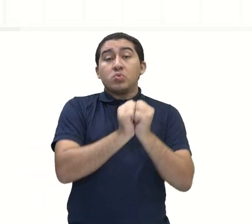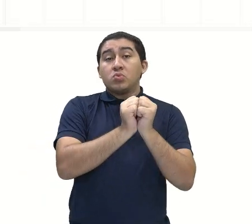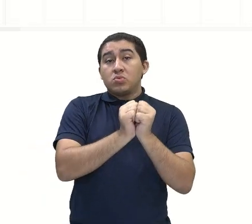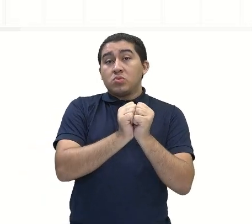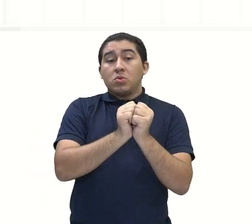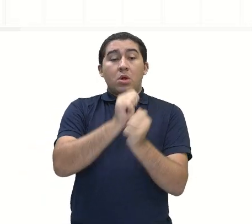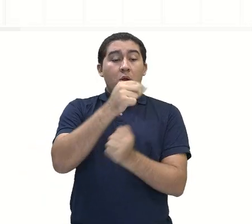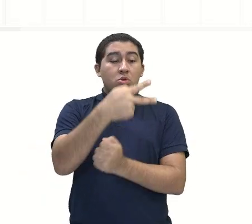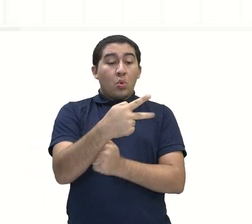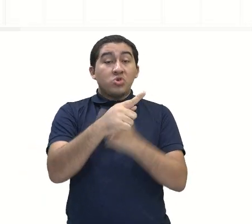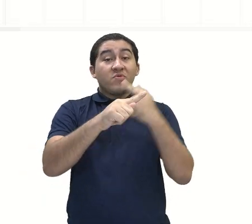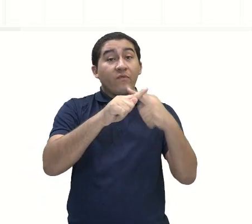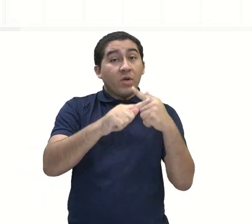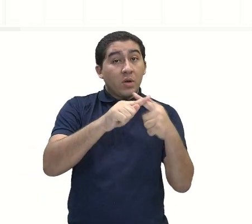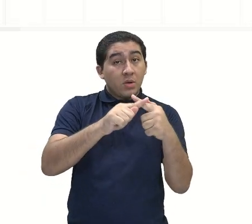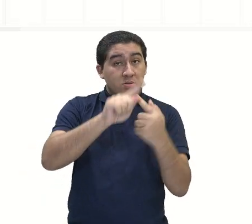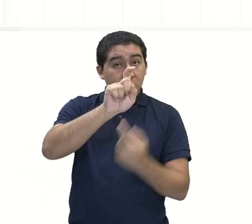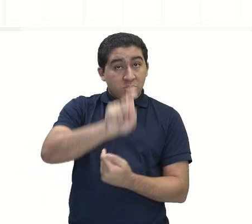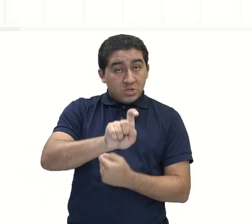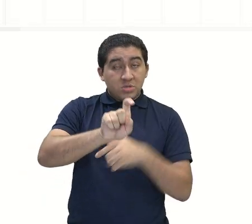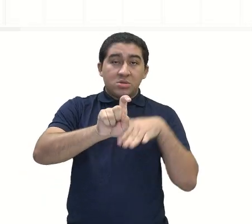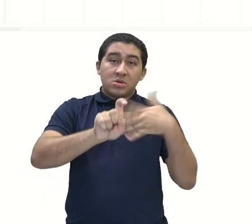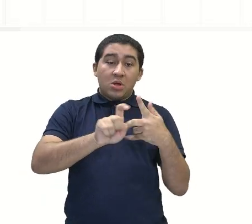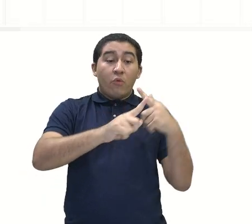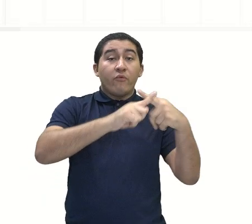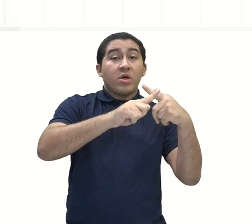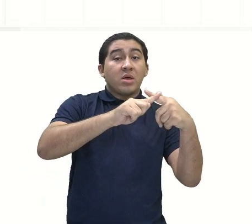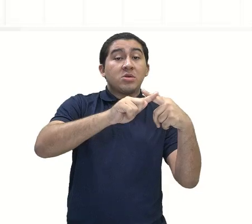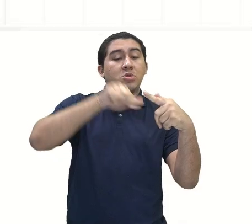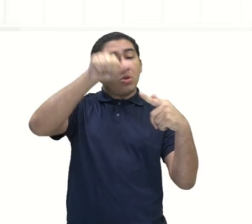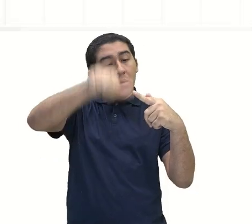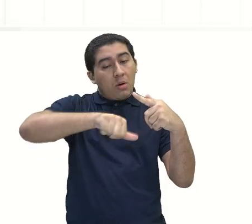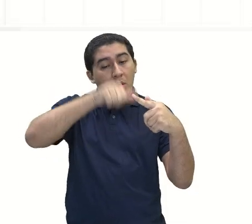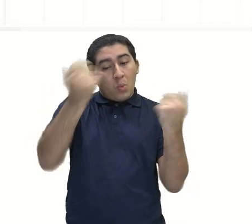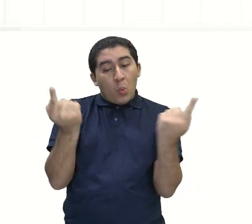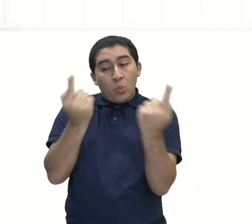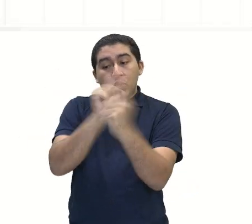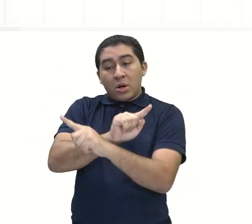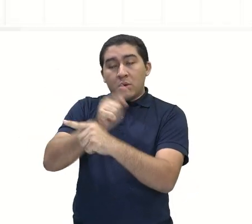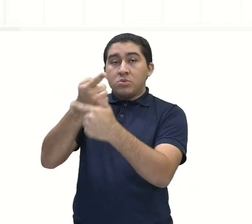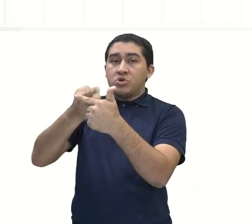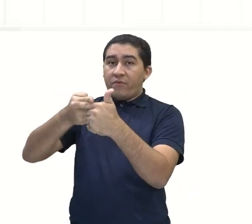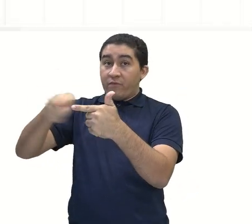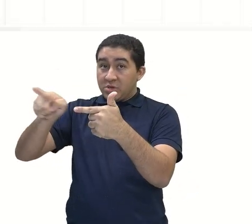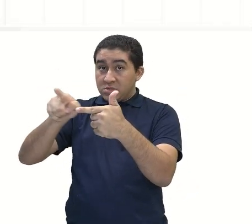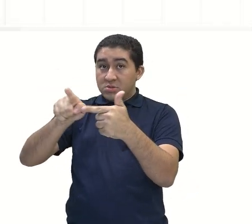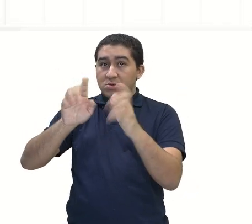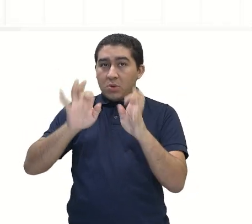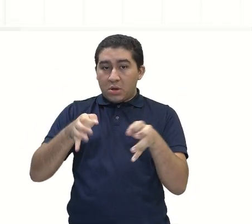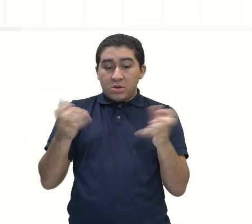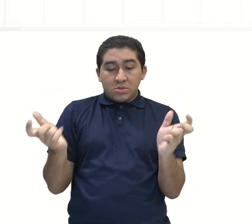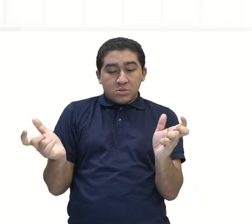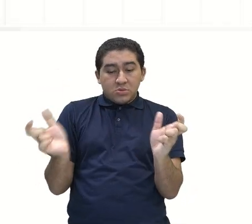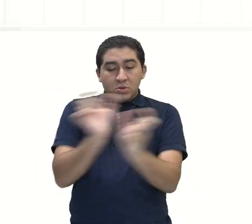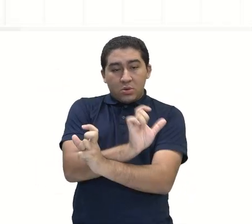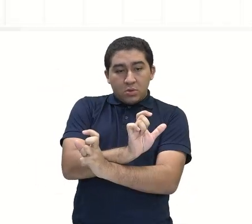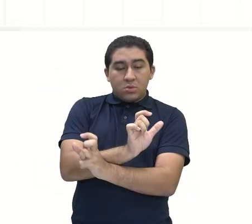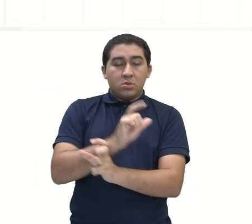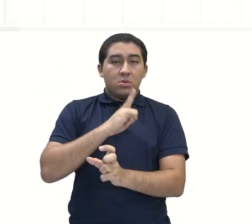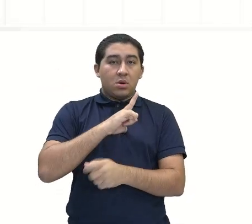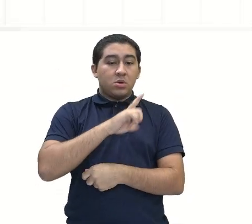estava multiplicando o x, ele vai passar a dividir o 6, ok? Então aqui,